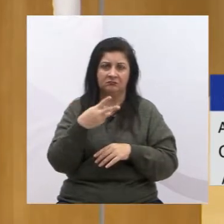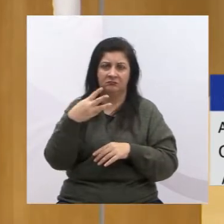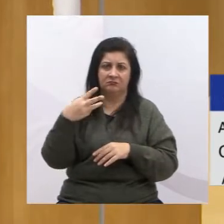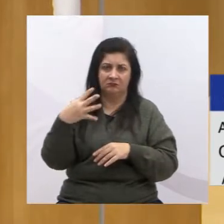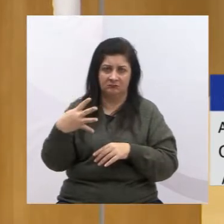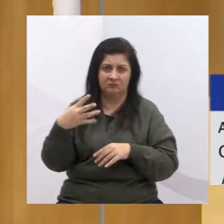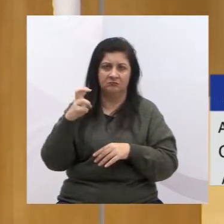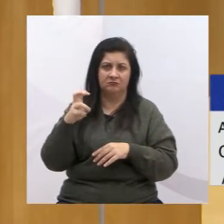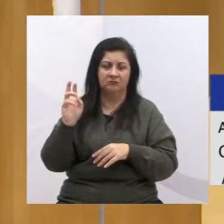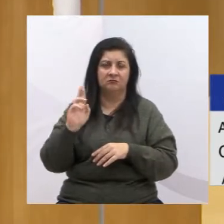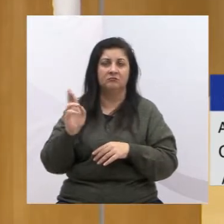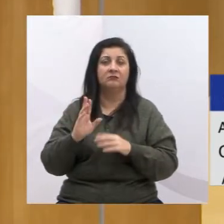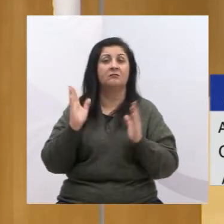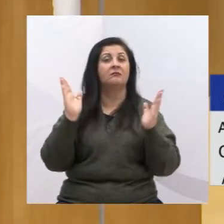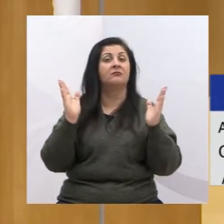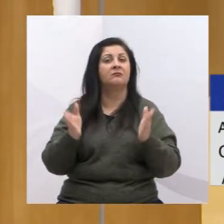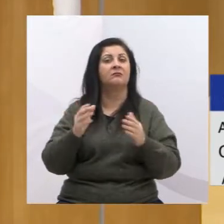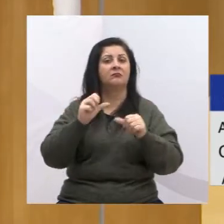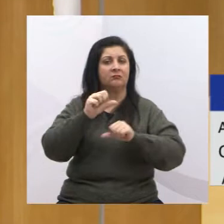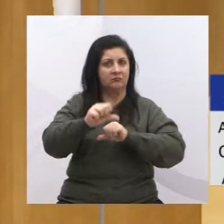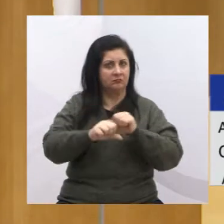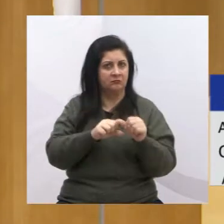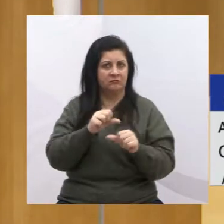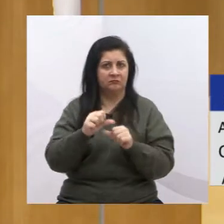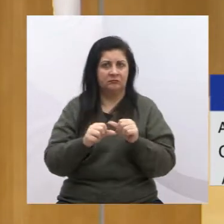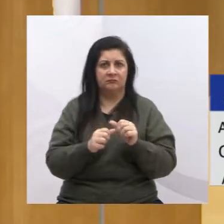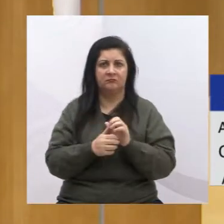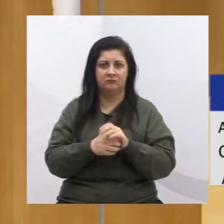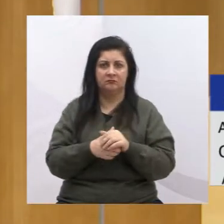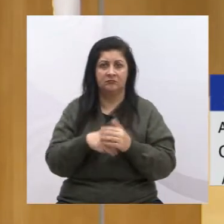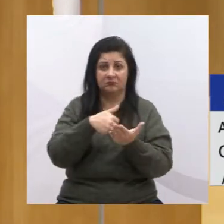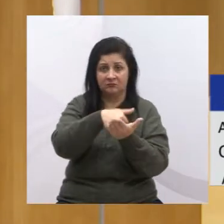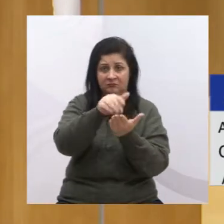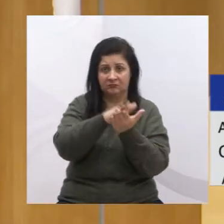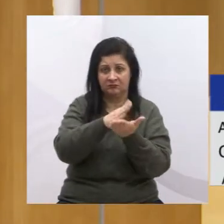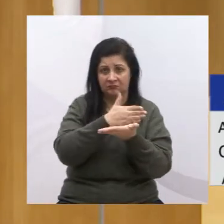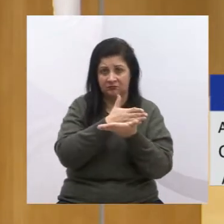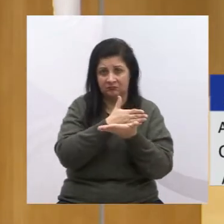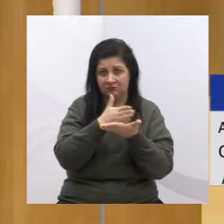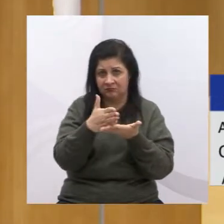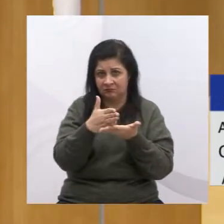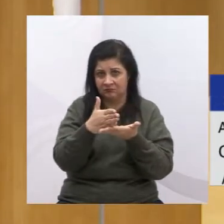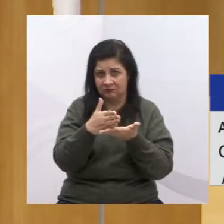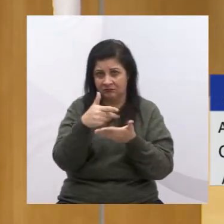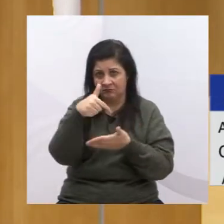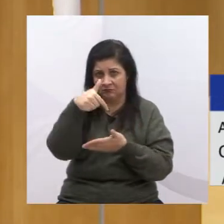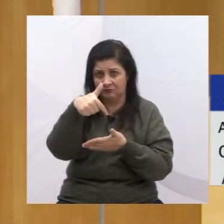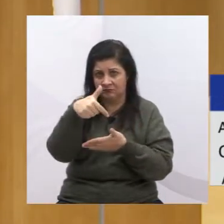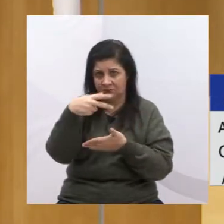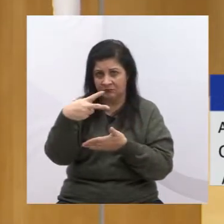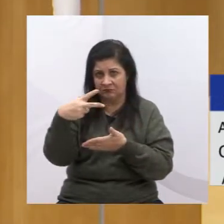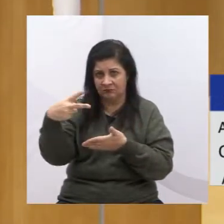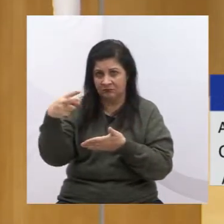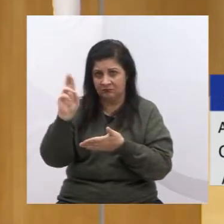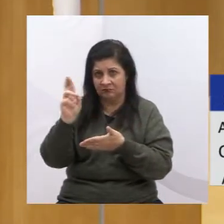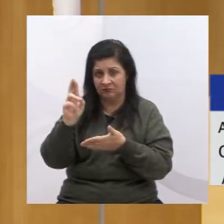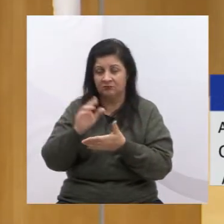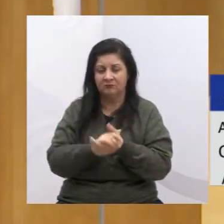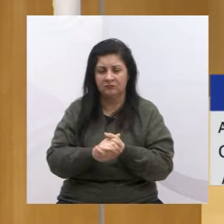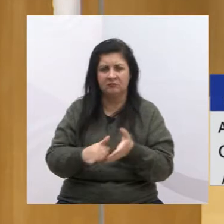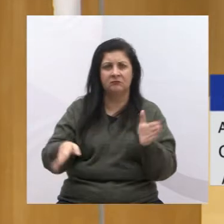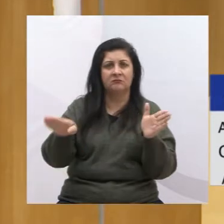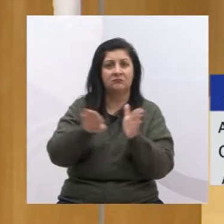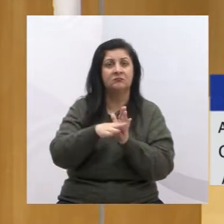345. Com a atualização necessária e devida, a multa começará em R$ 722 e chegará a